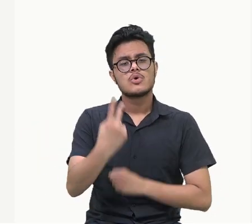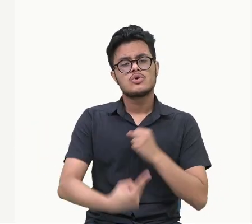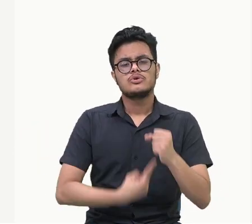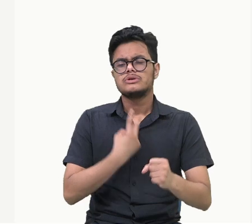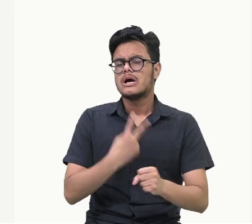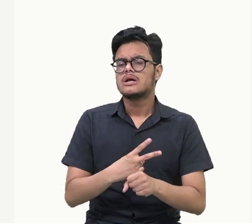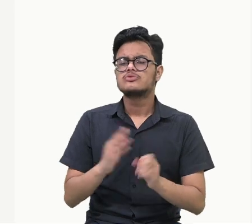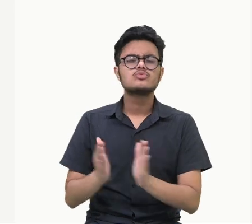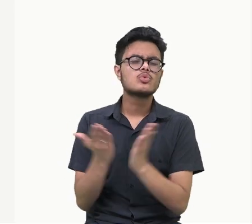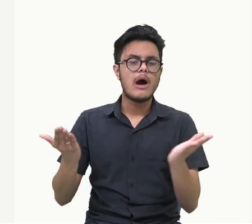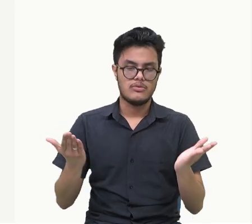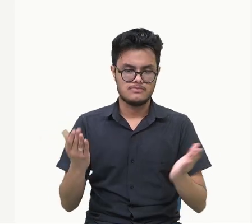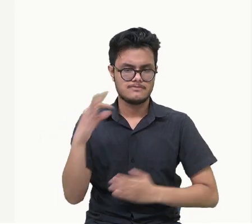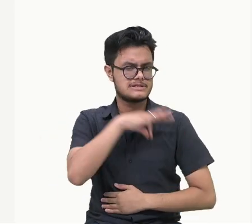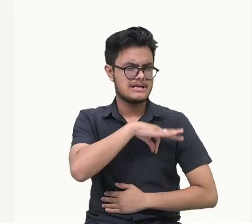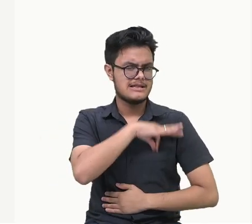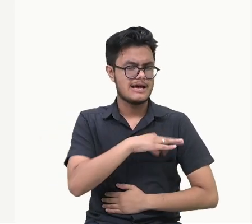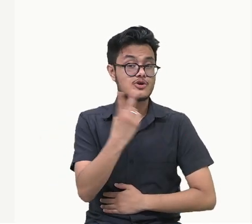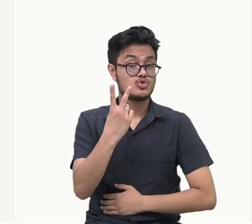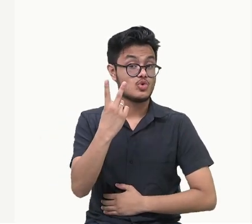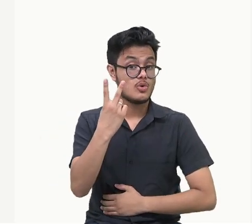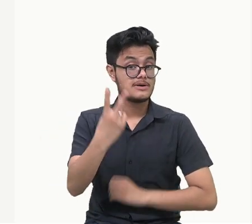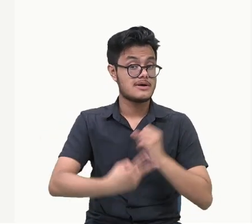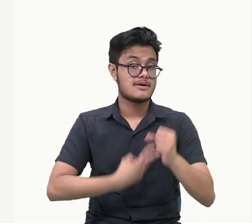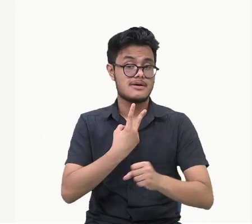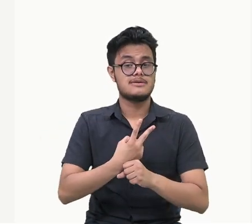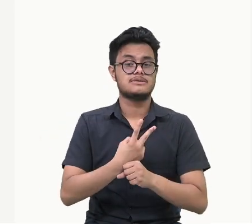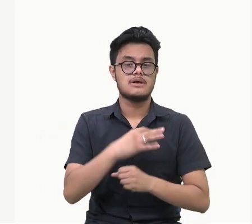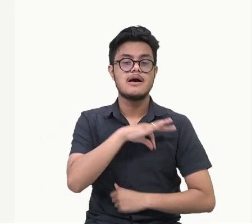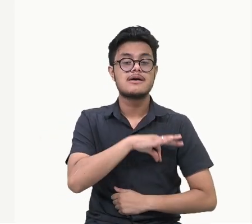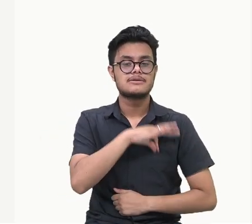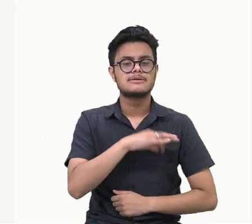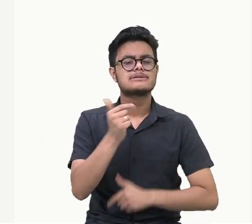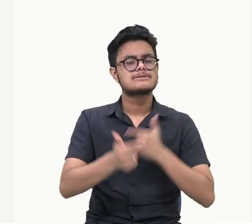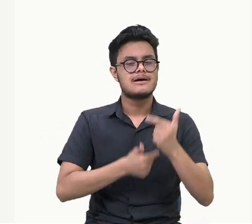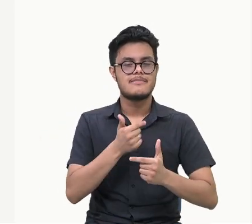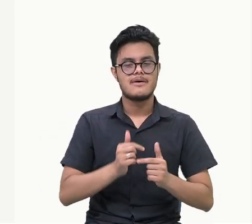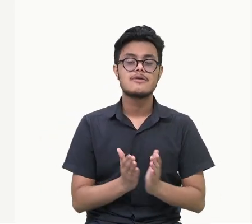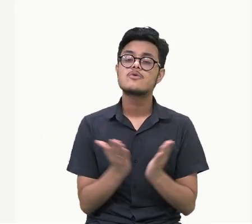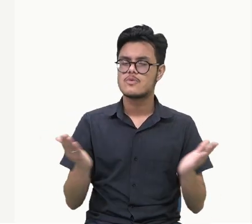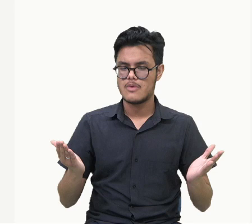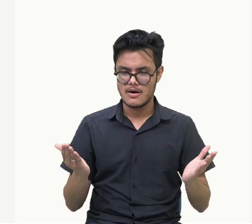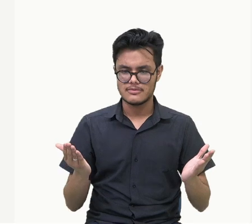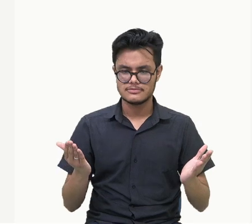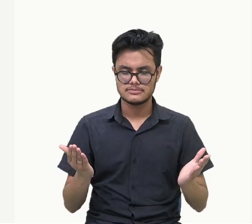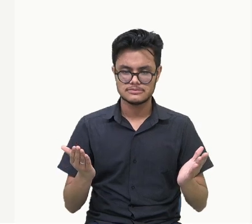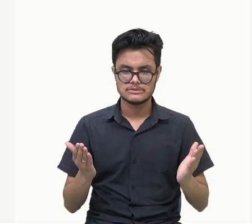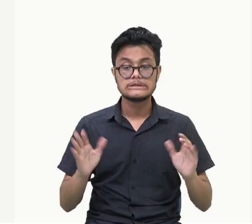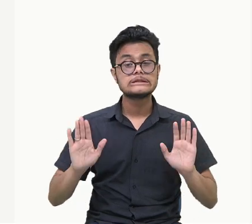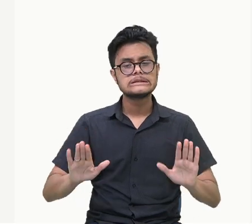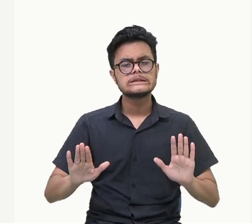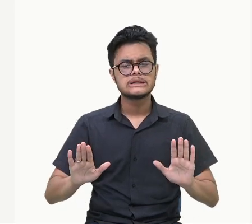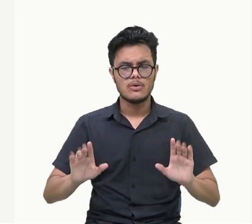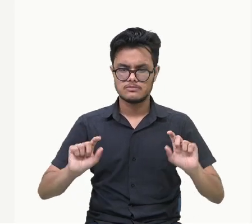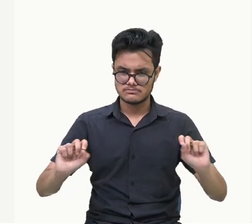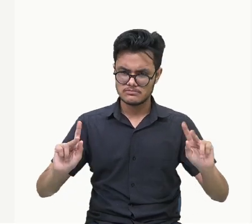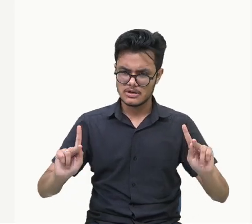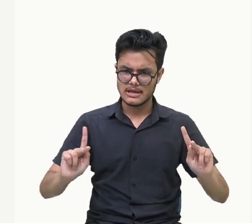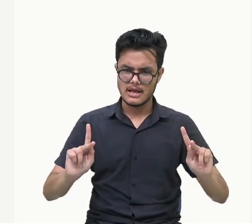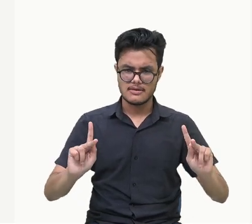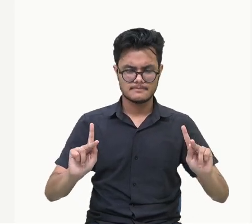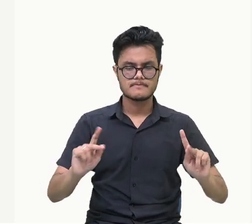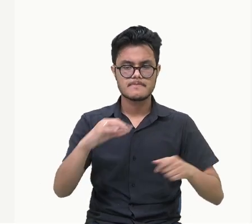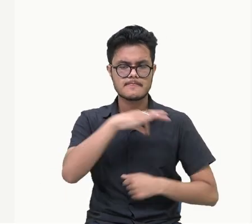com 2 anos de tempo de serviço será. Então, depois de 2 anos, quanto